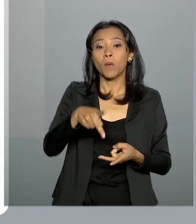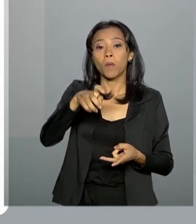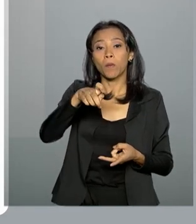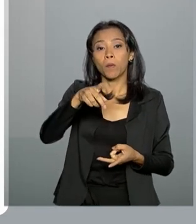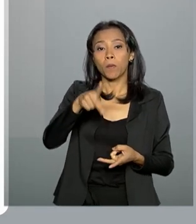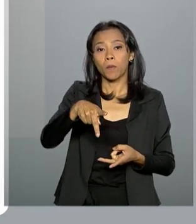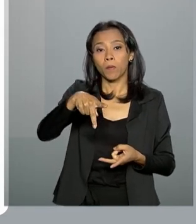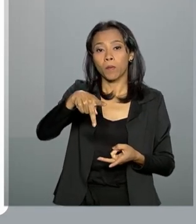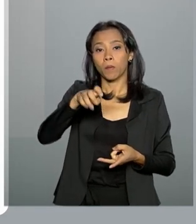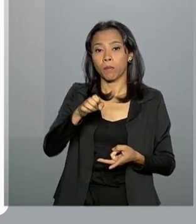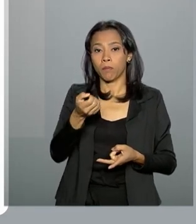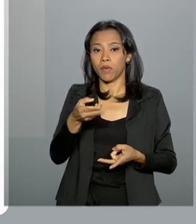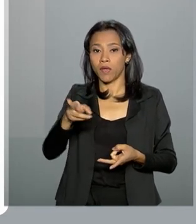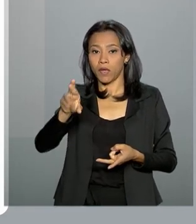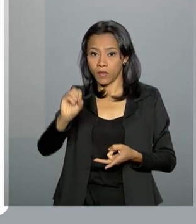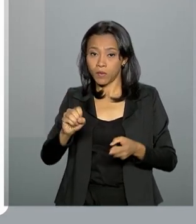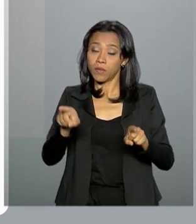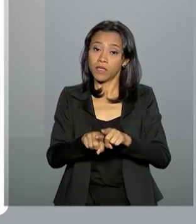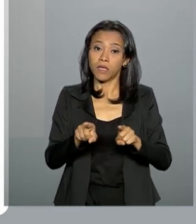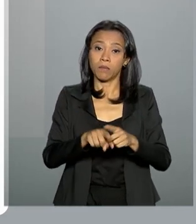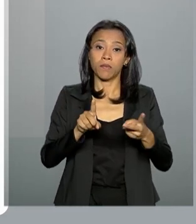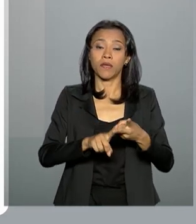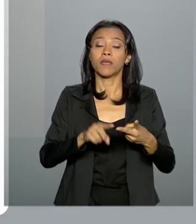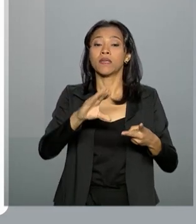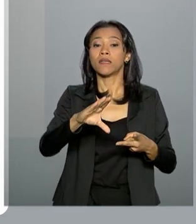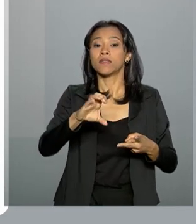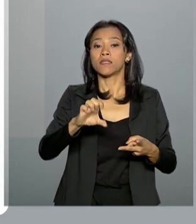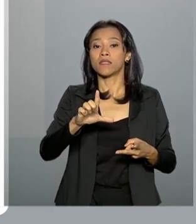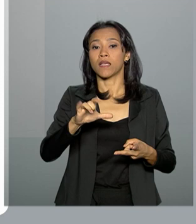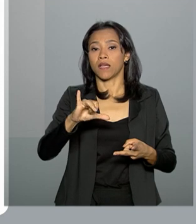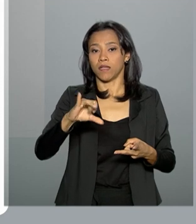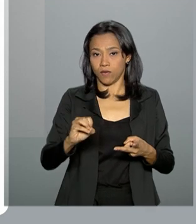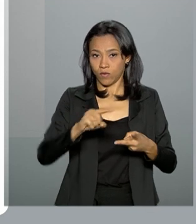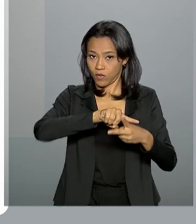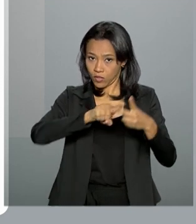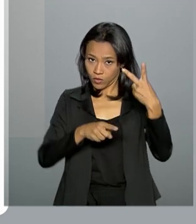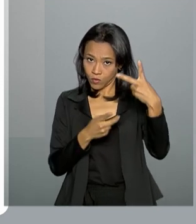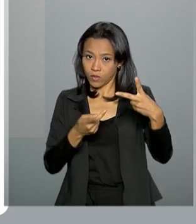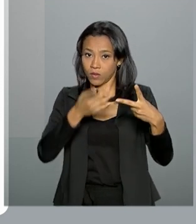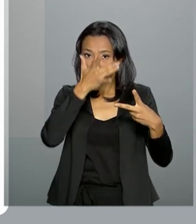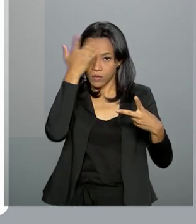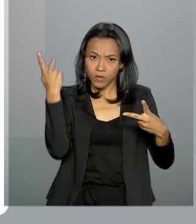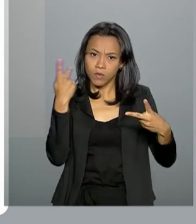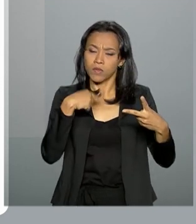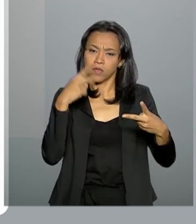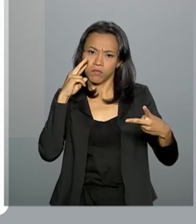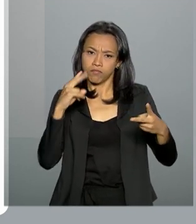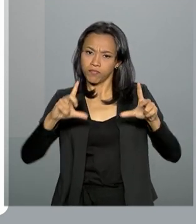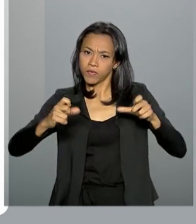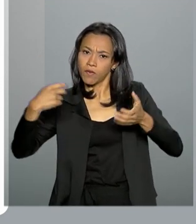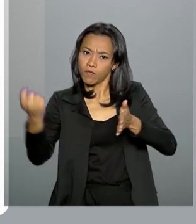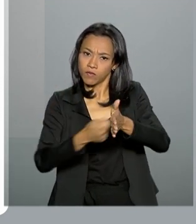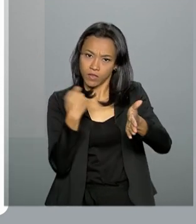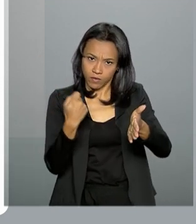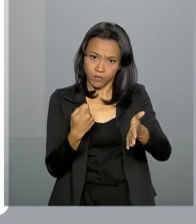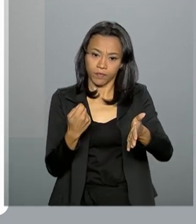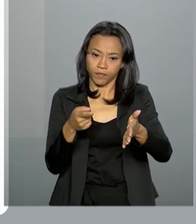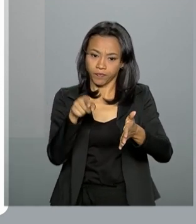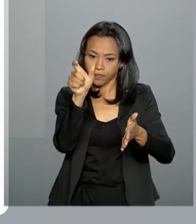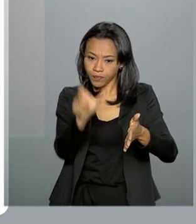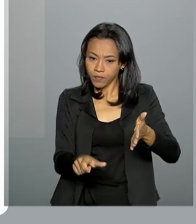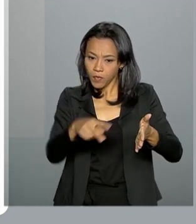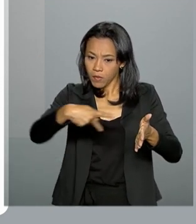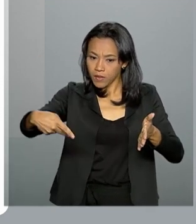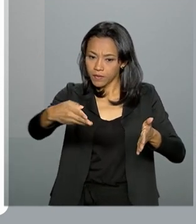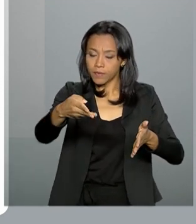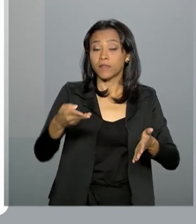pessoal, e Célio Faria, assessor-chefe da assessoria especial da Presidência da República. Mas,